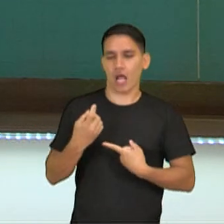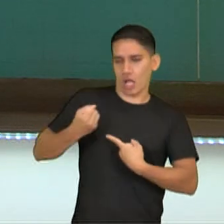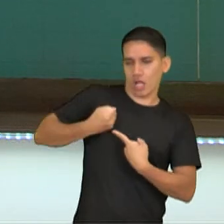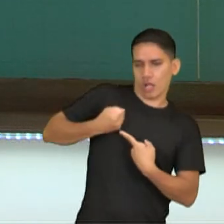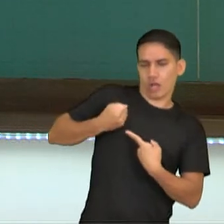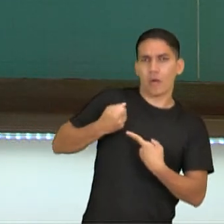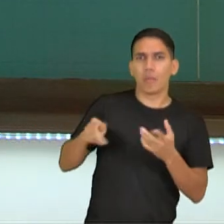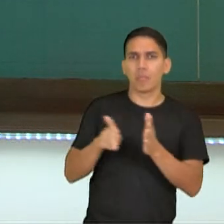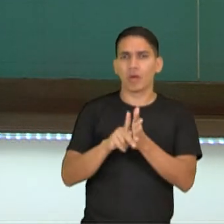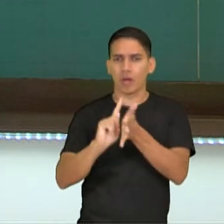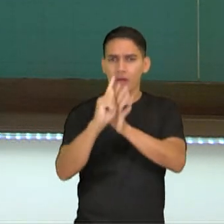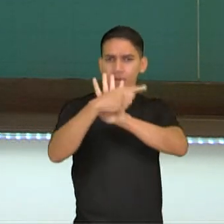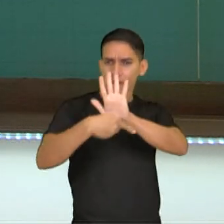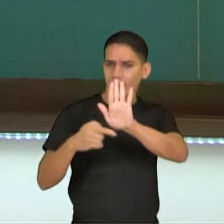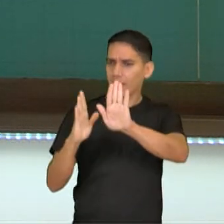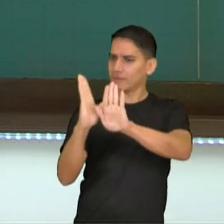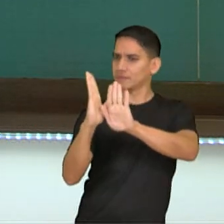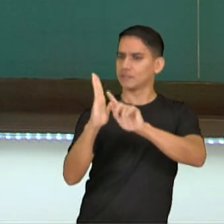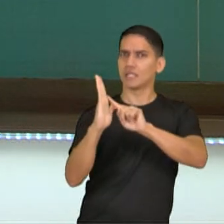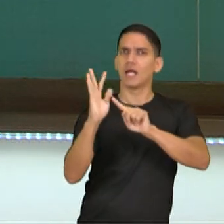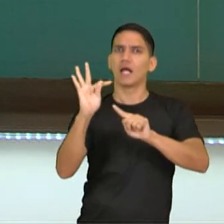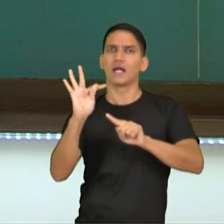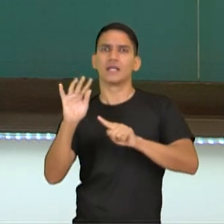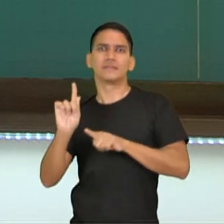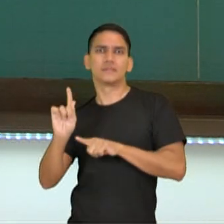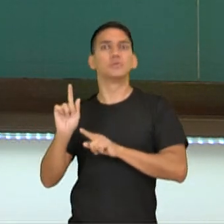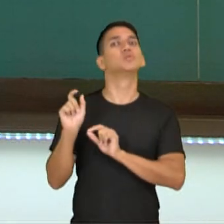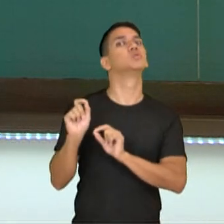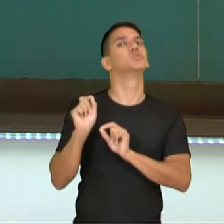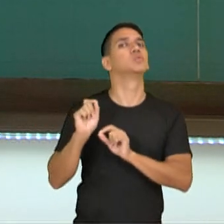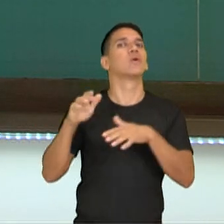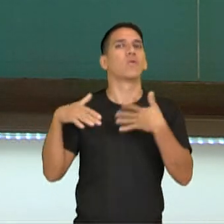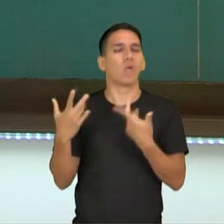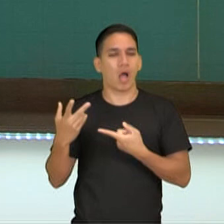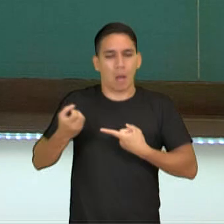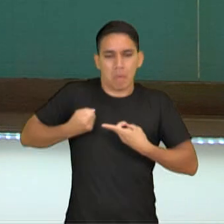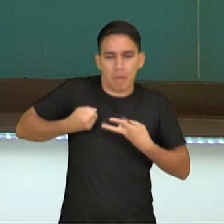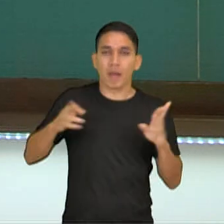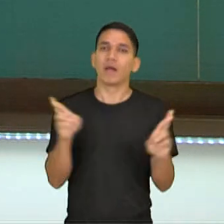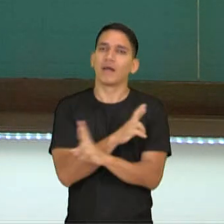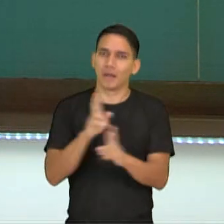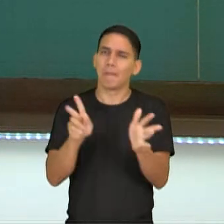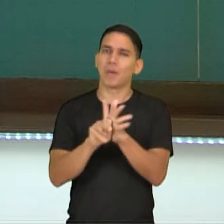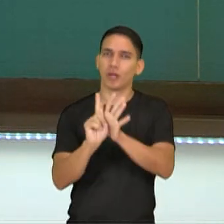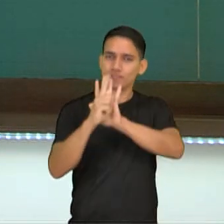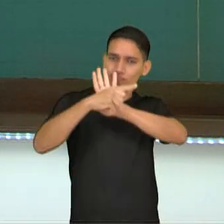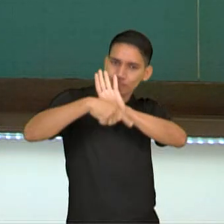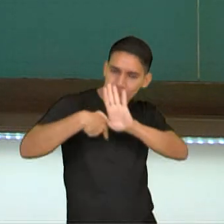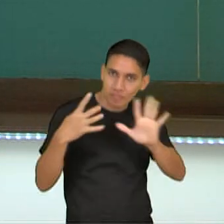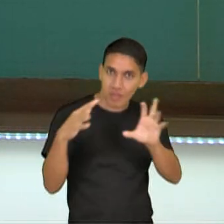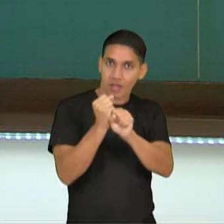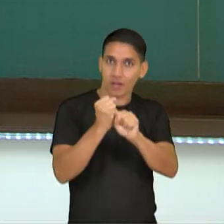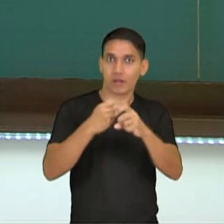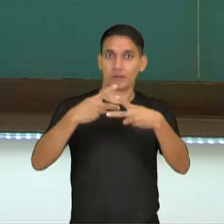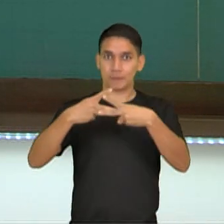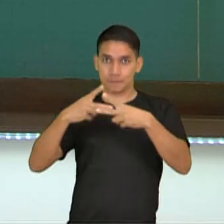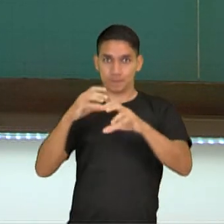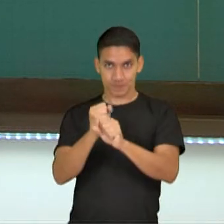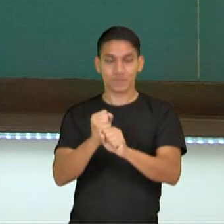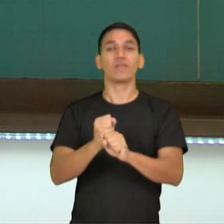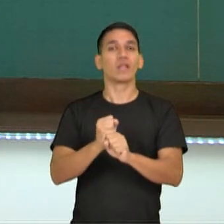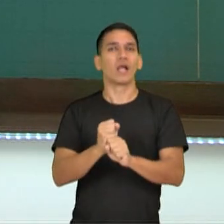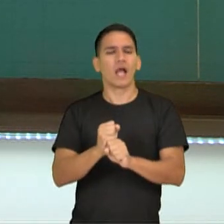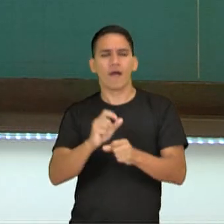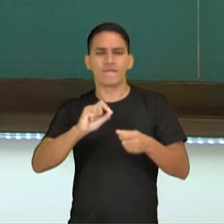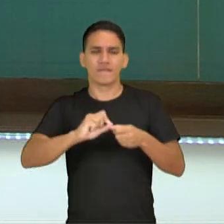tangente. Então, nós vamos ver algumas aplicações aí da tangente, que é uma relação trigonométrica, na resolução de alguns